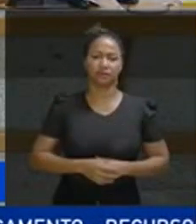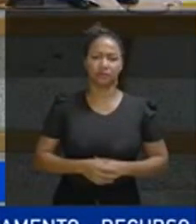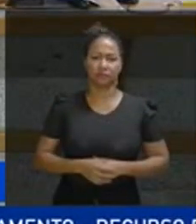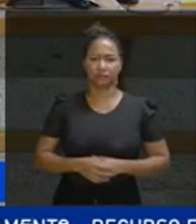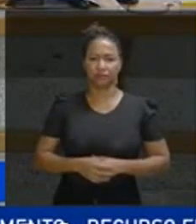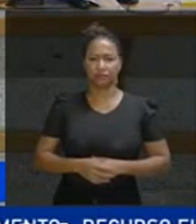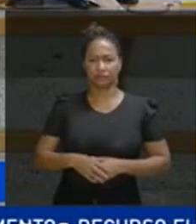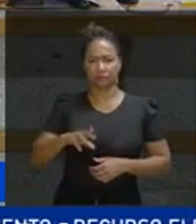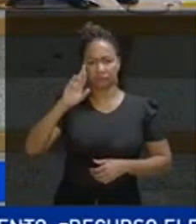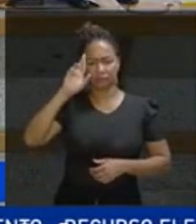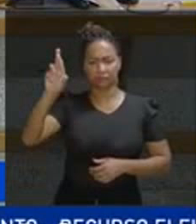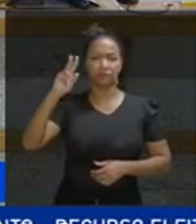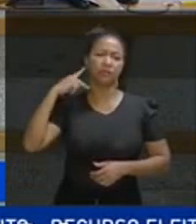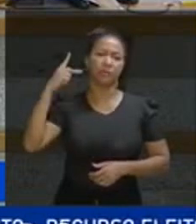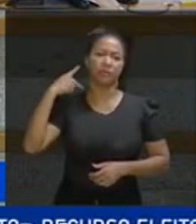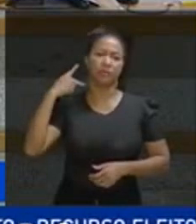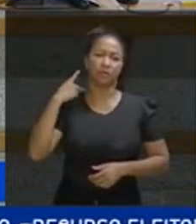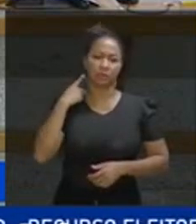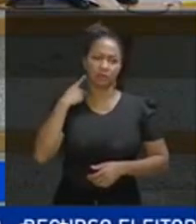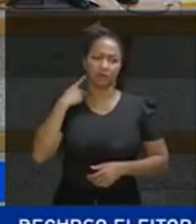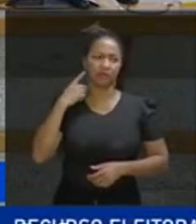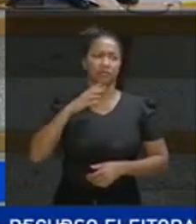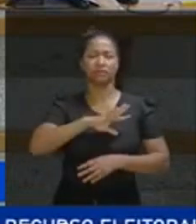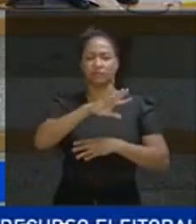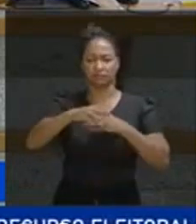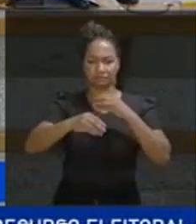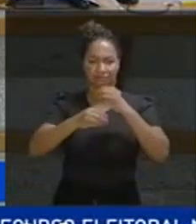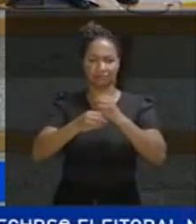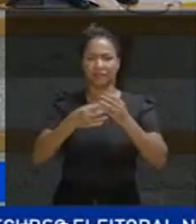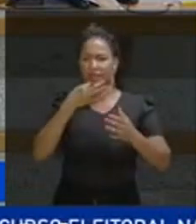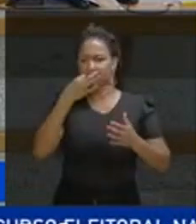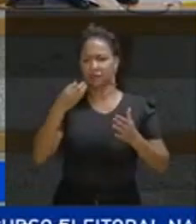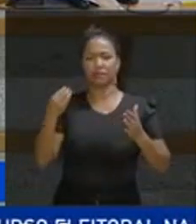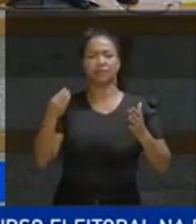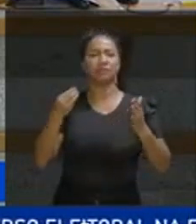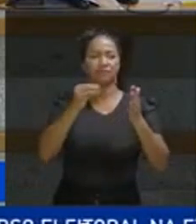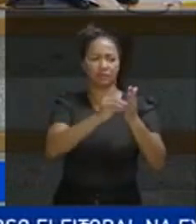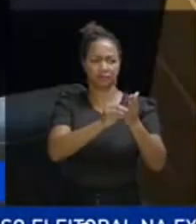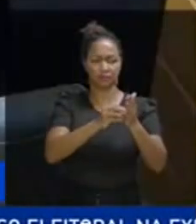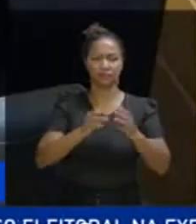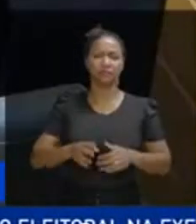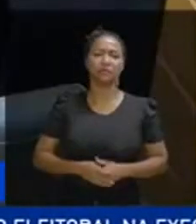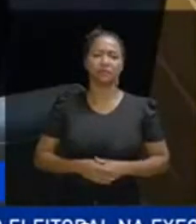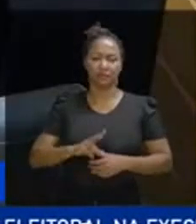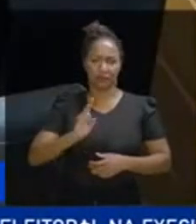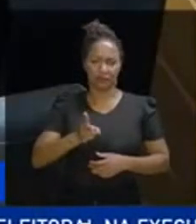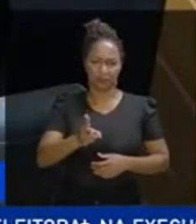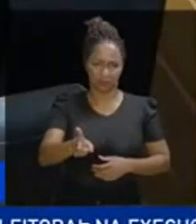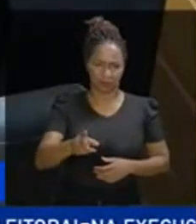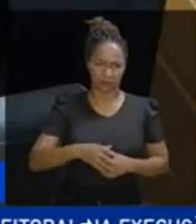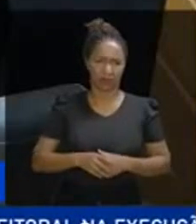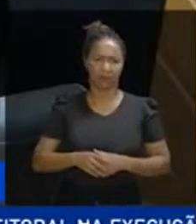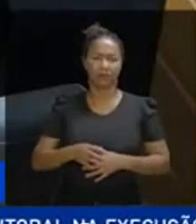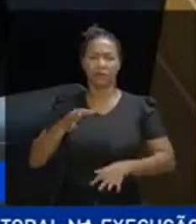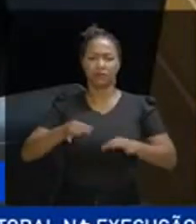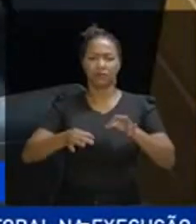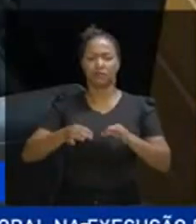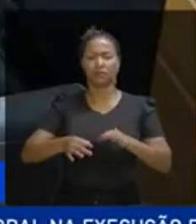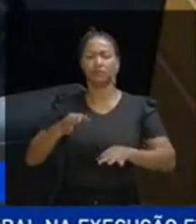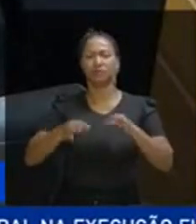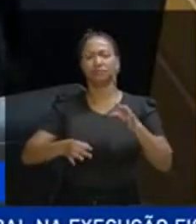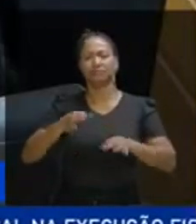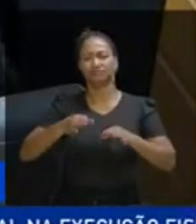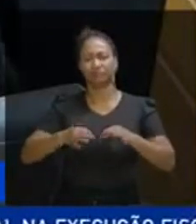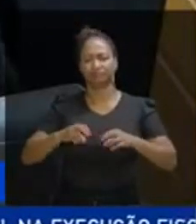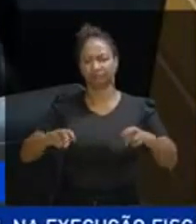na parte central da senhora mesa. procuradora. Reitero os termos do parecer, excelência. Pode prosseguir, excelência. Eminentes pares. Foco na juíza